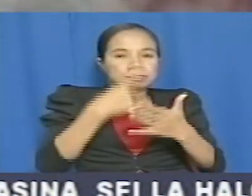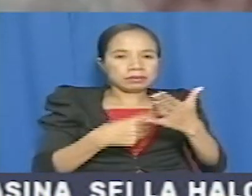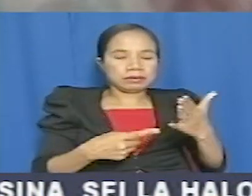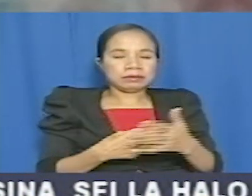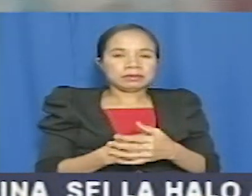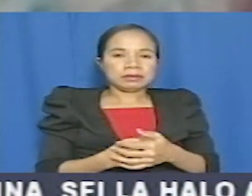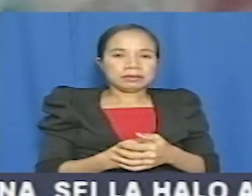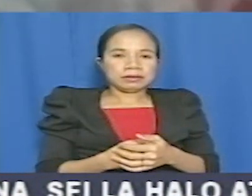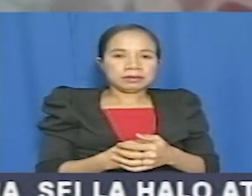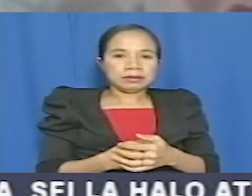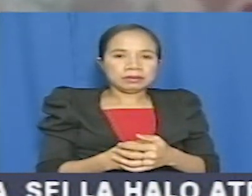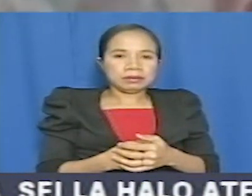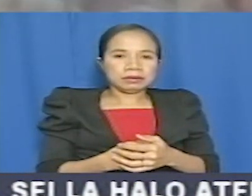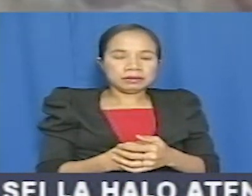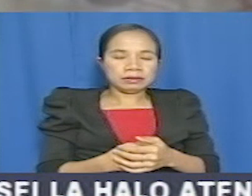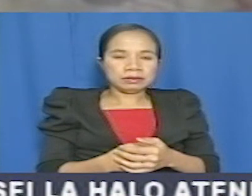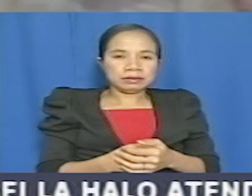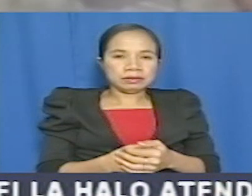ver, né? Não, acontece a Loro, mano, irmão.